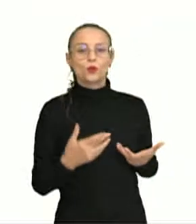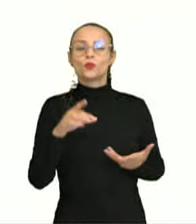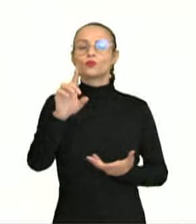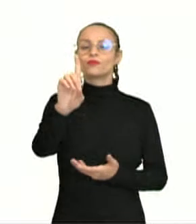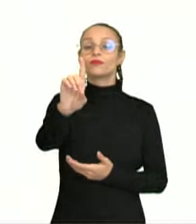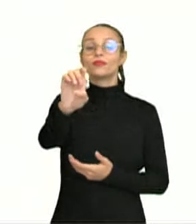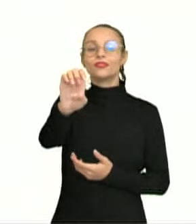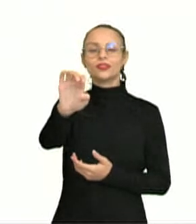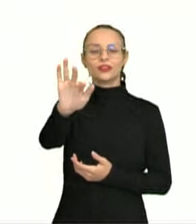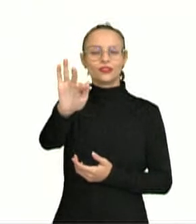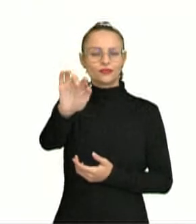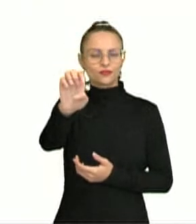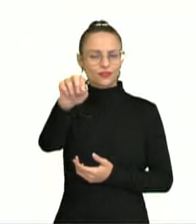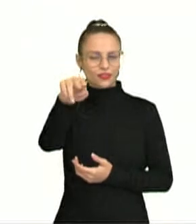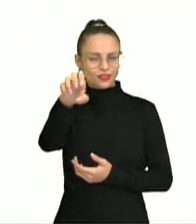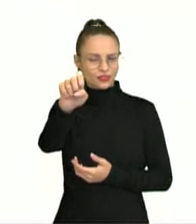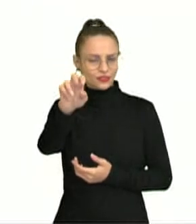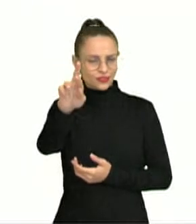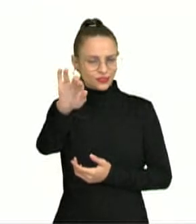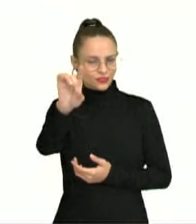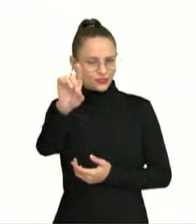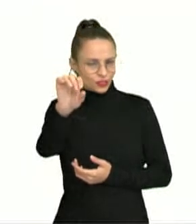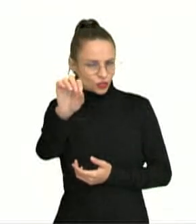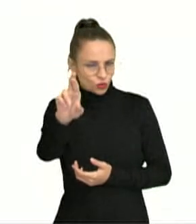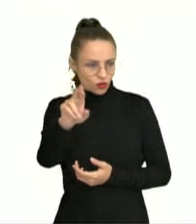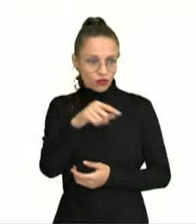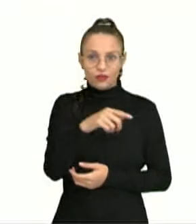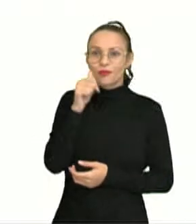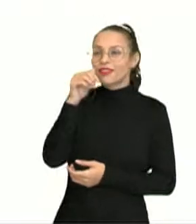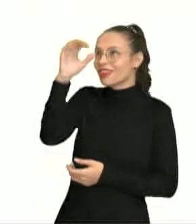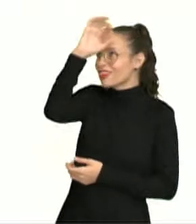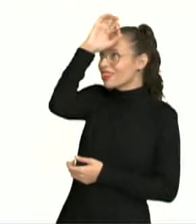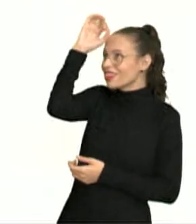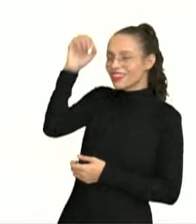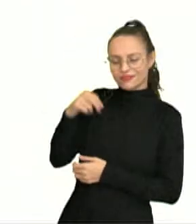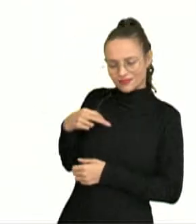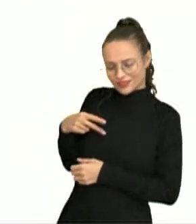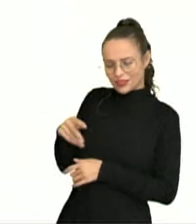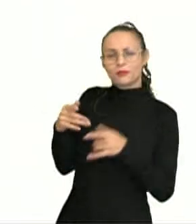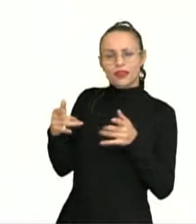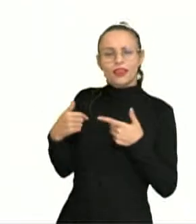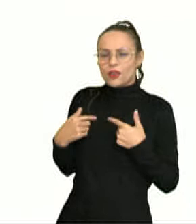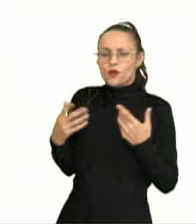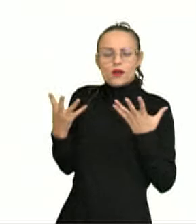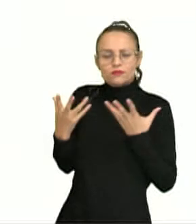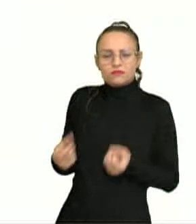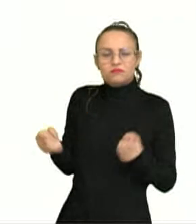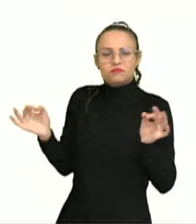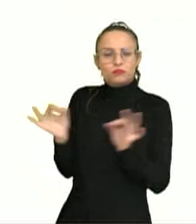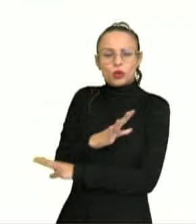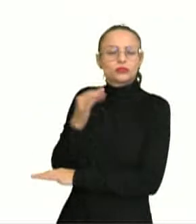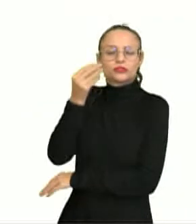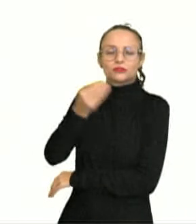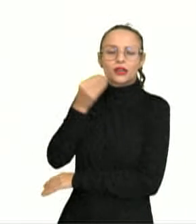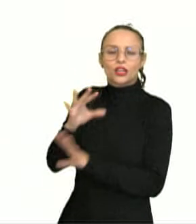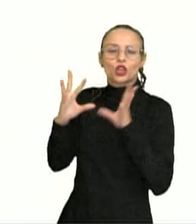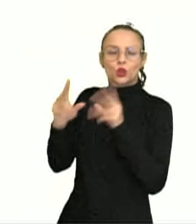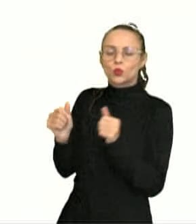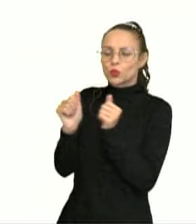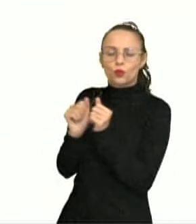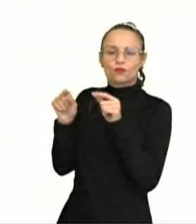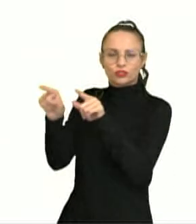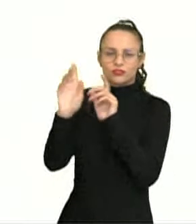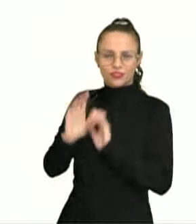defenestrador. E a noiva, em sua inocência, caminha para a cama. Estou pronta para experimentar tudo com